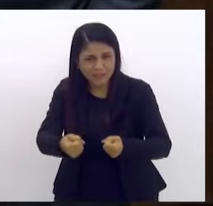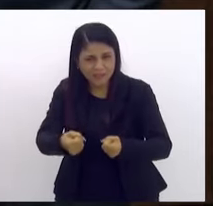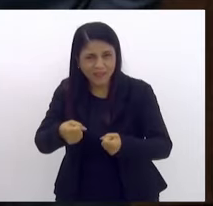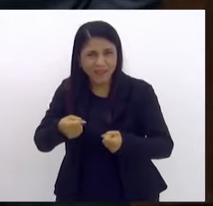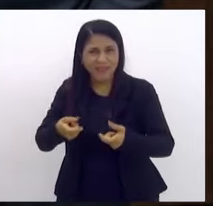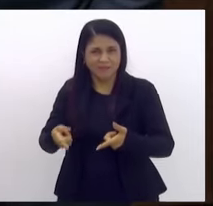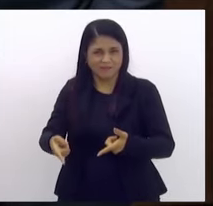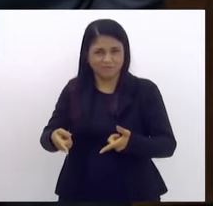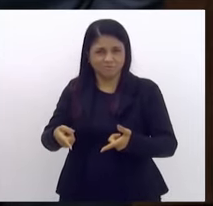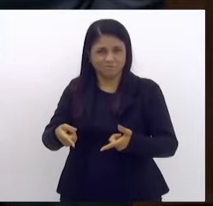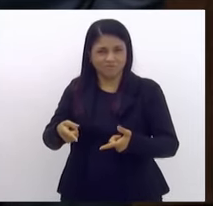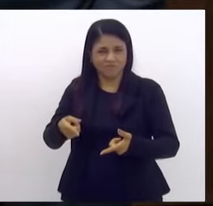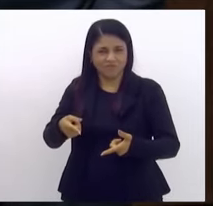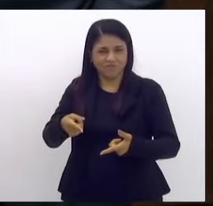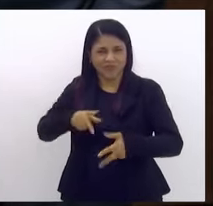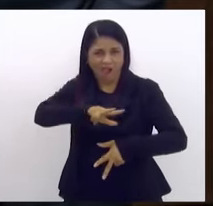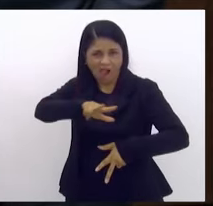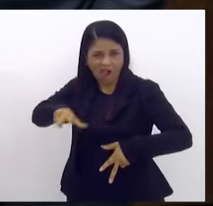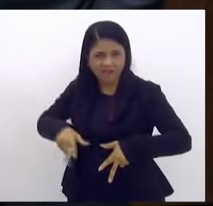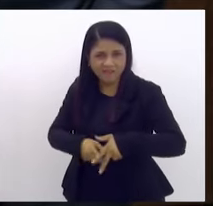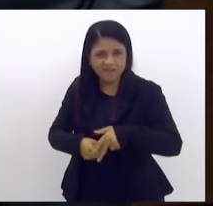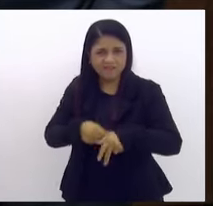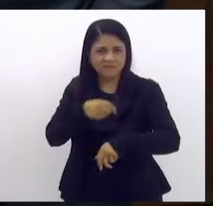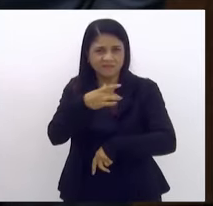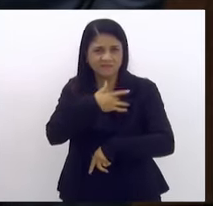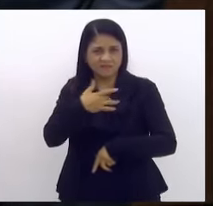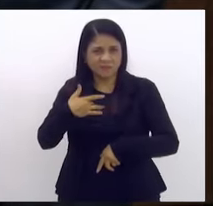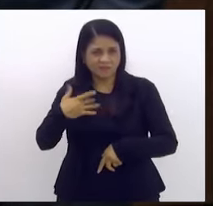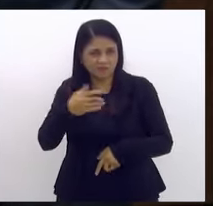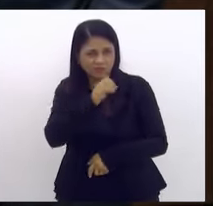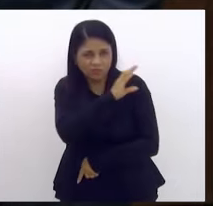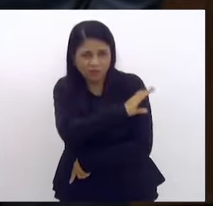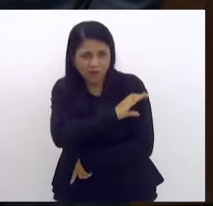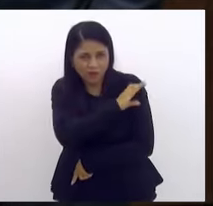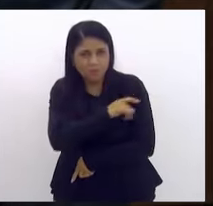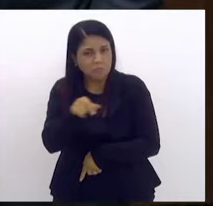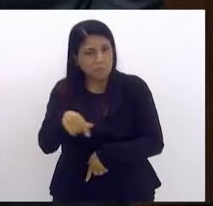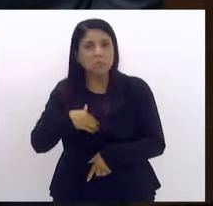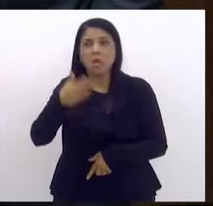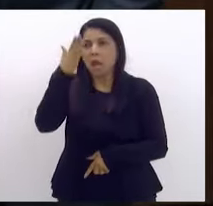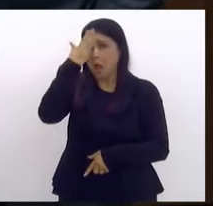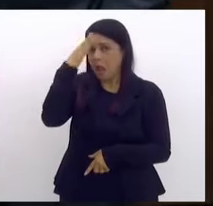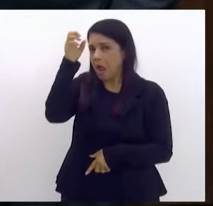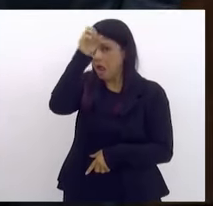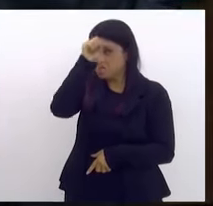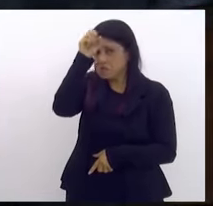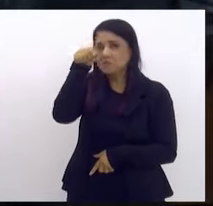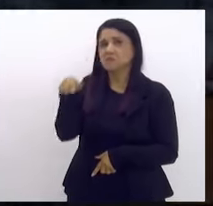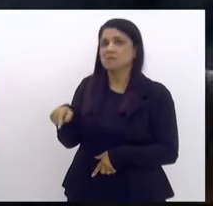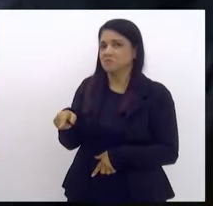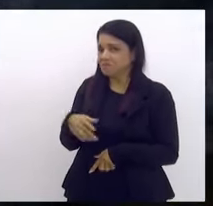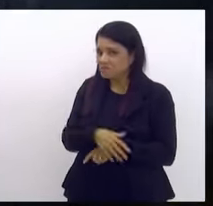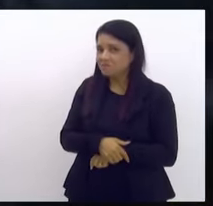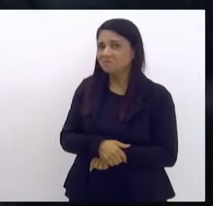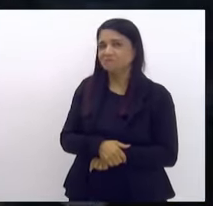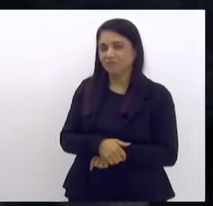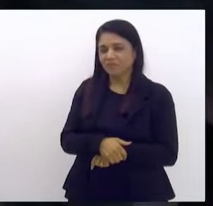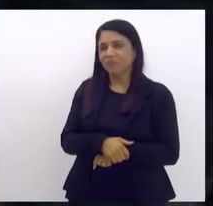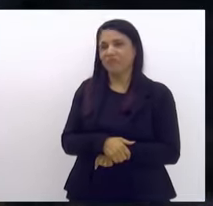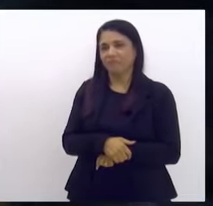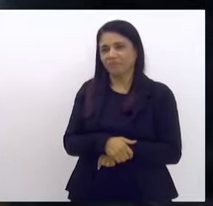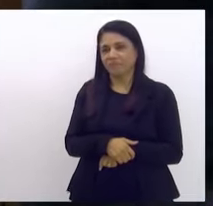de Campos, ou seja, sendo conivente. Pelo que eu estou vendo, ele aprendeu direitinho na escola dos pais. Aprendeu